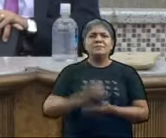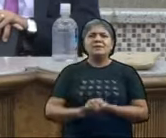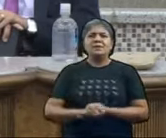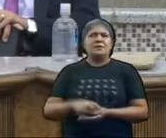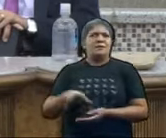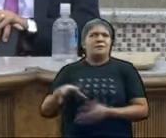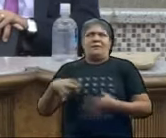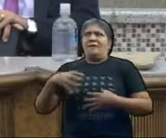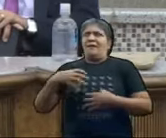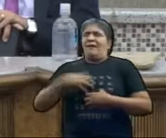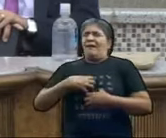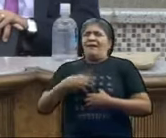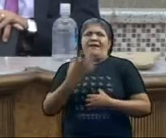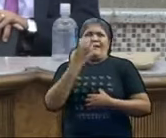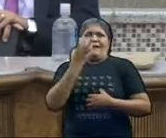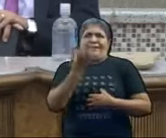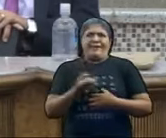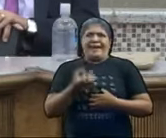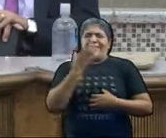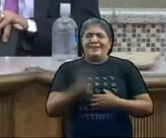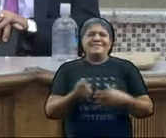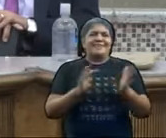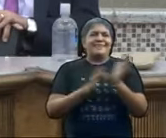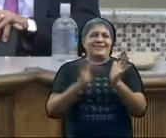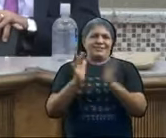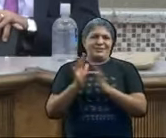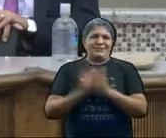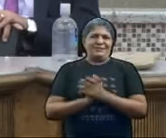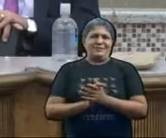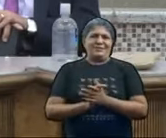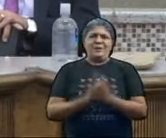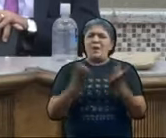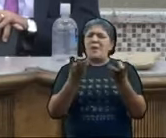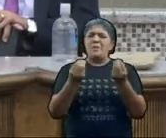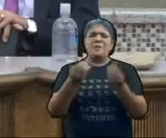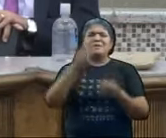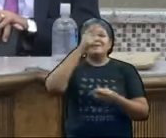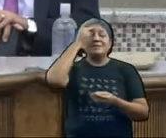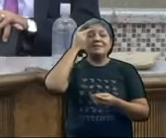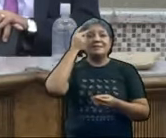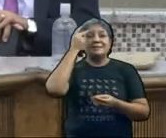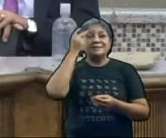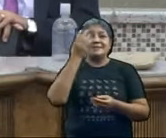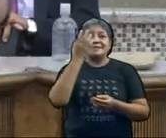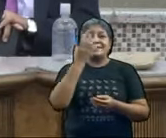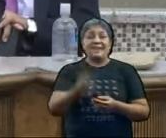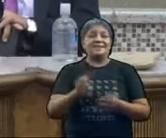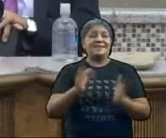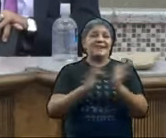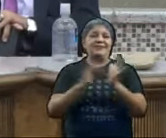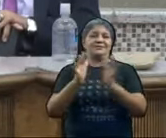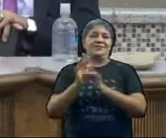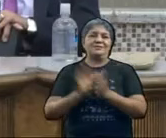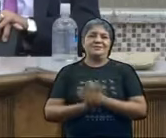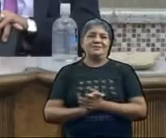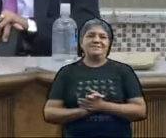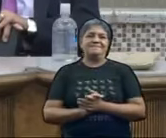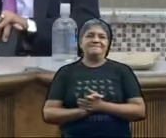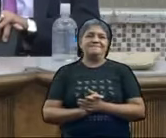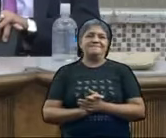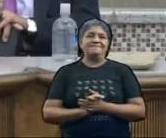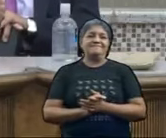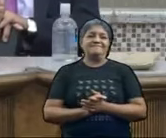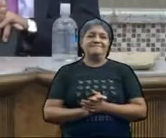o nome do Senhor. Irmãos, então, aqui está o primeiro grupo que não entrará neste novo céu e na nova terra.